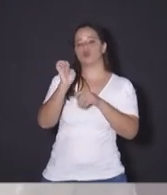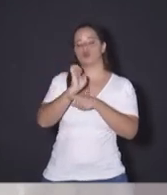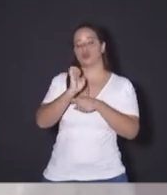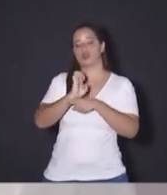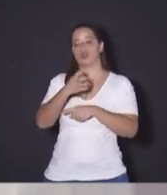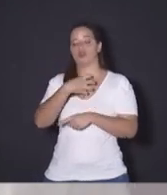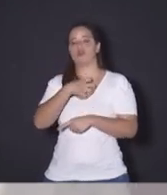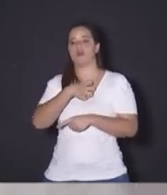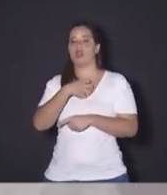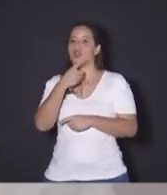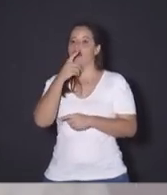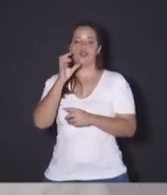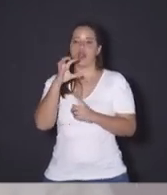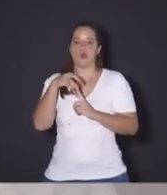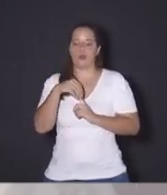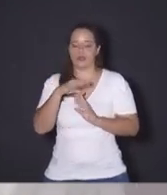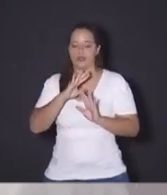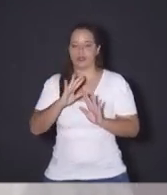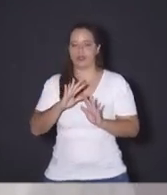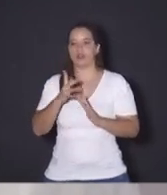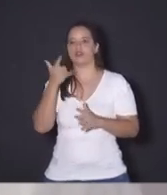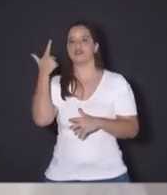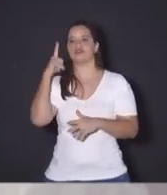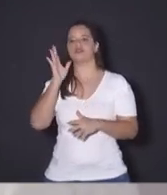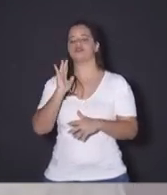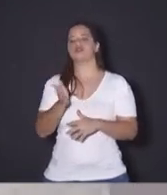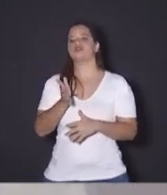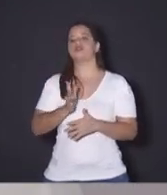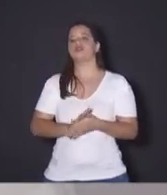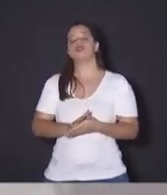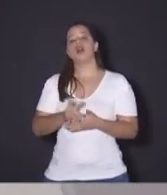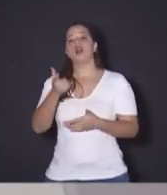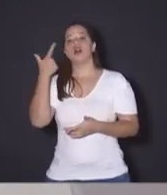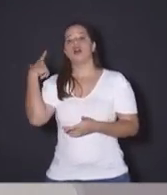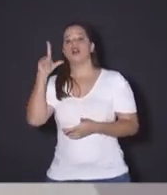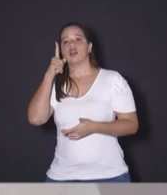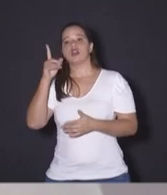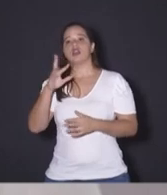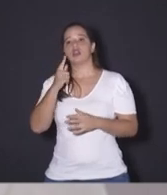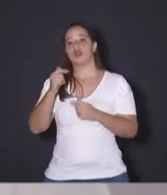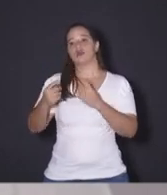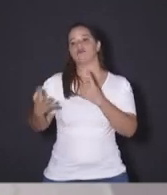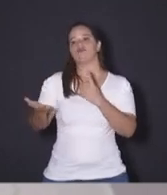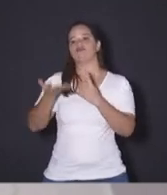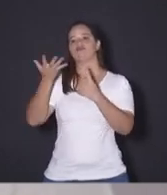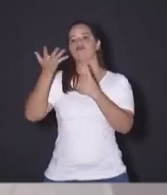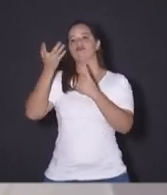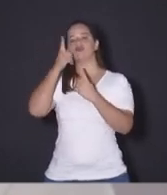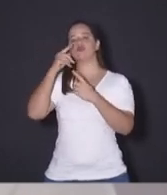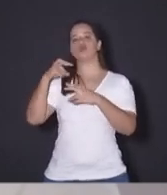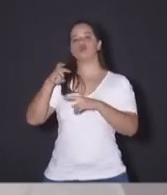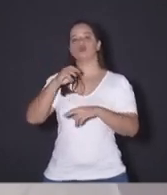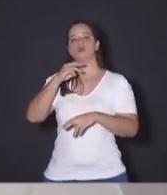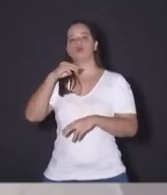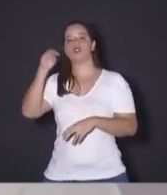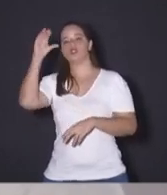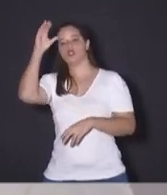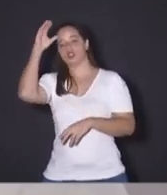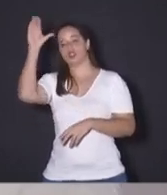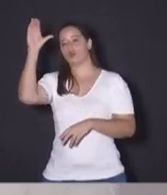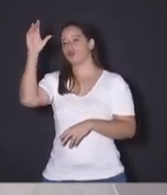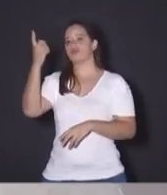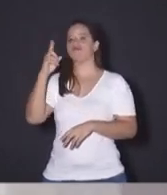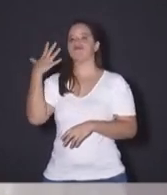verdade a única parte até agora que a gente conseguiu a gente ganhou o prêmio de mídia livre do ministério da cultura mas a gente não recebeu